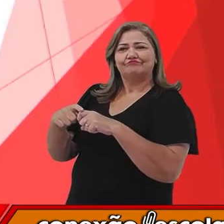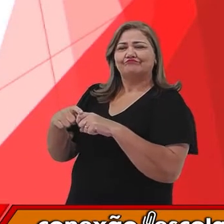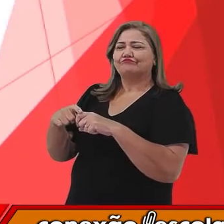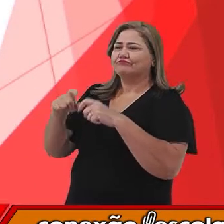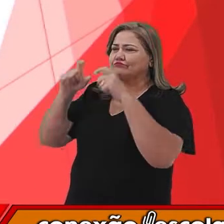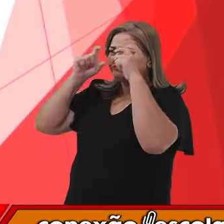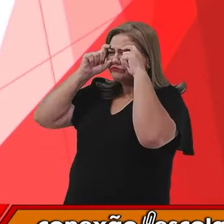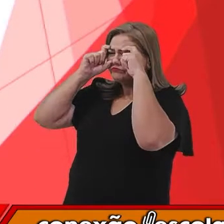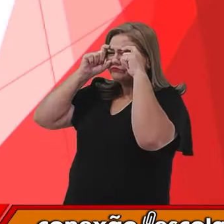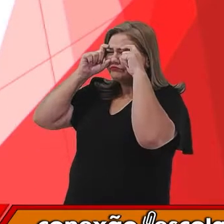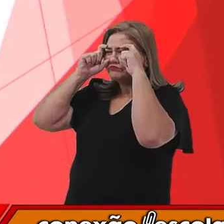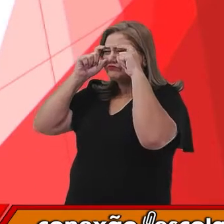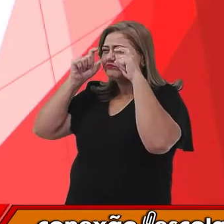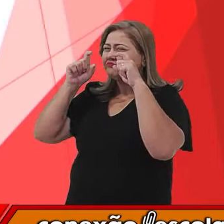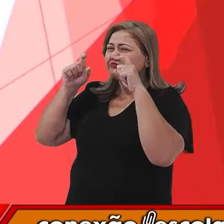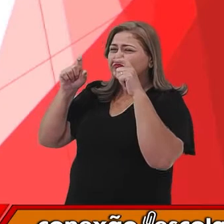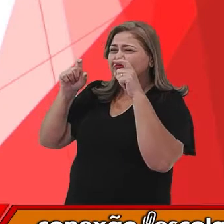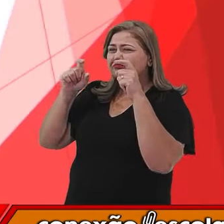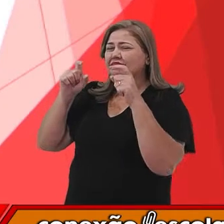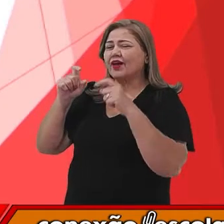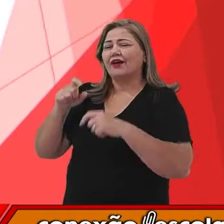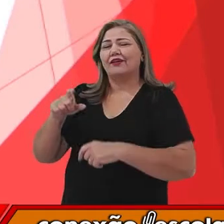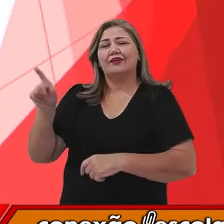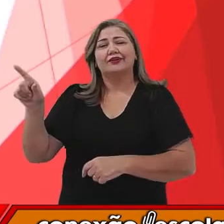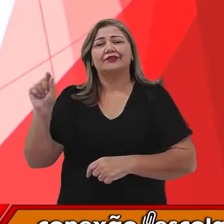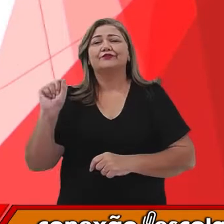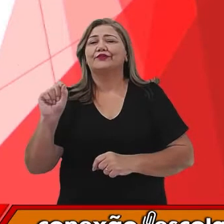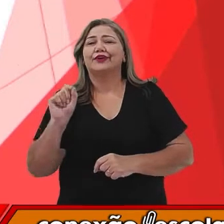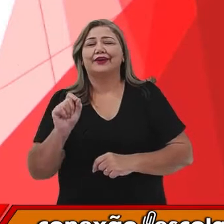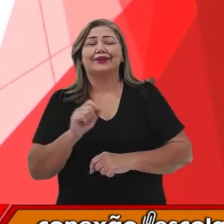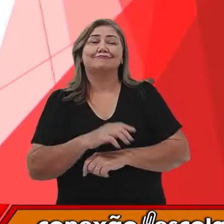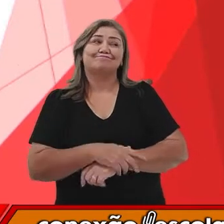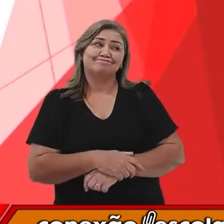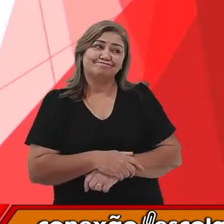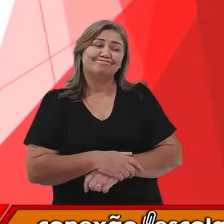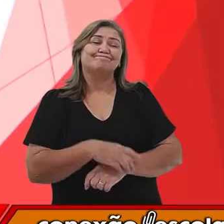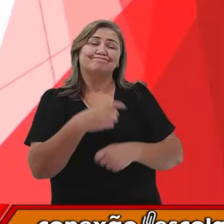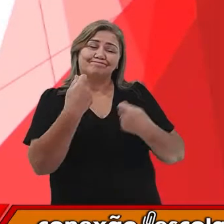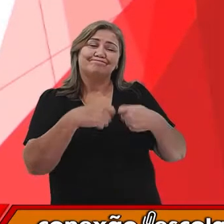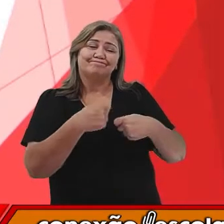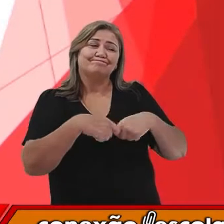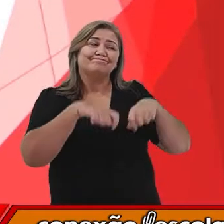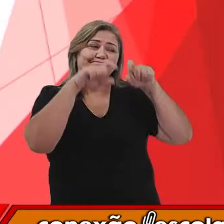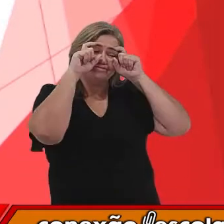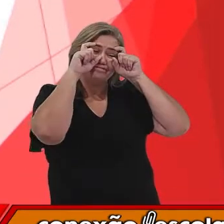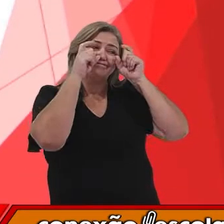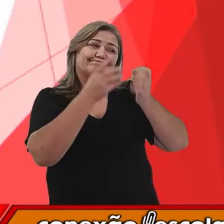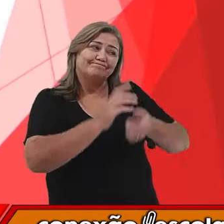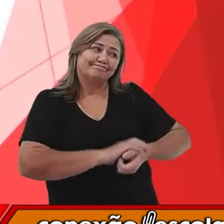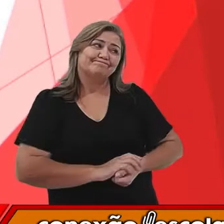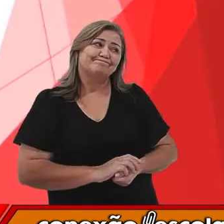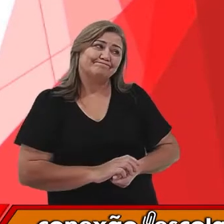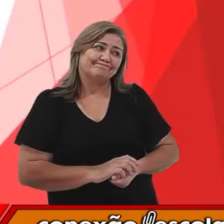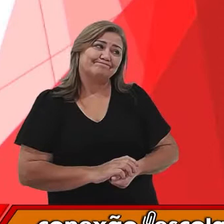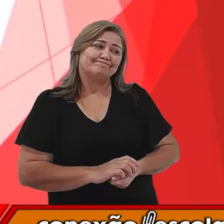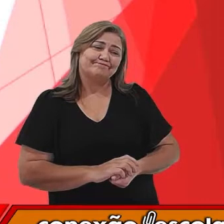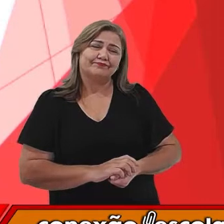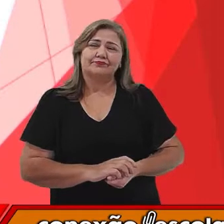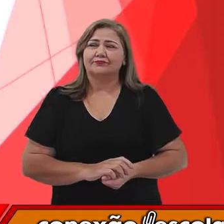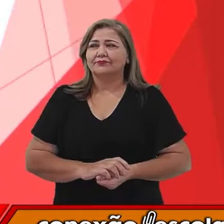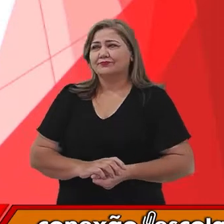examinar, fez o anúncio em tom solene. Você tem que usar óculos,